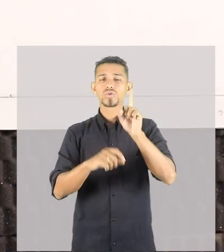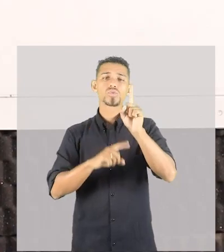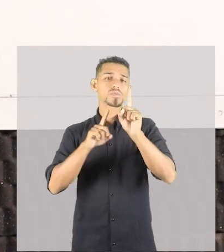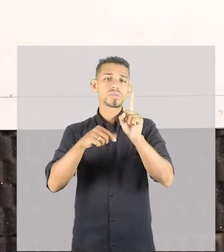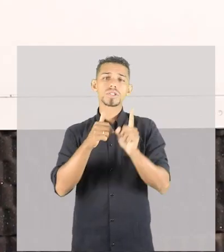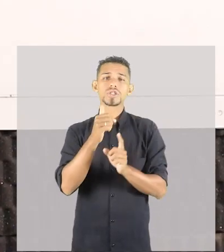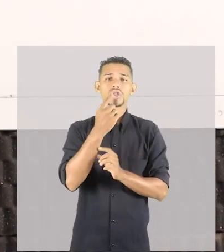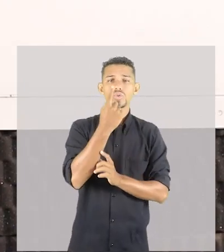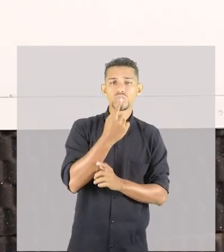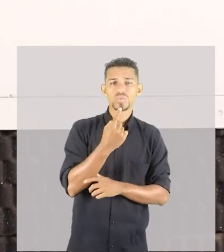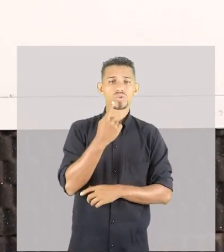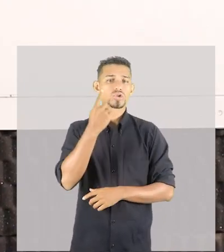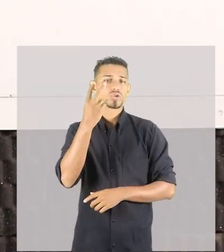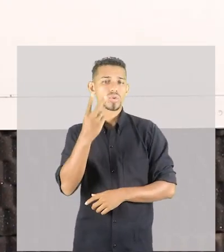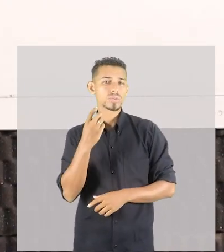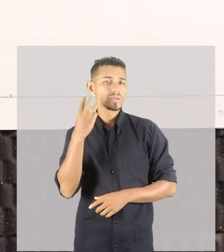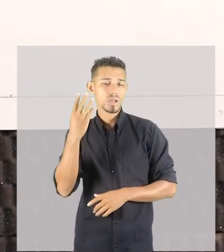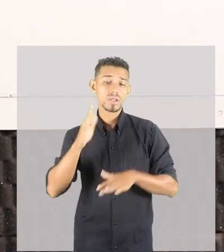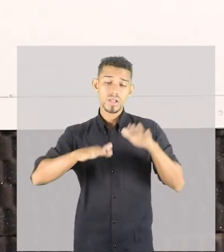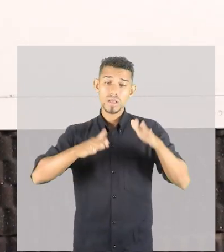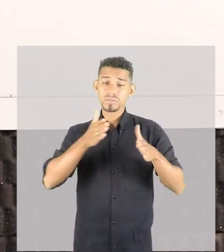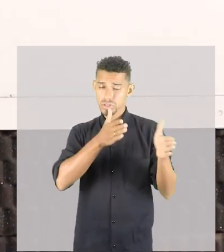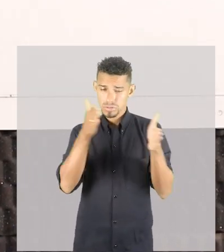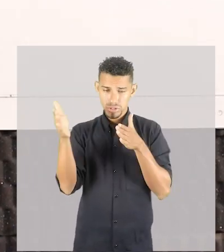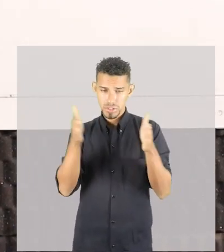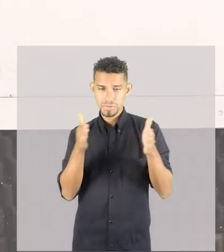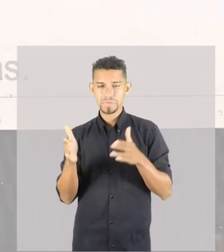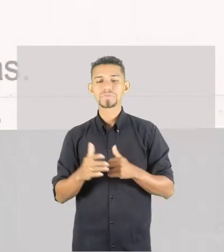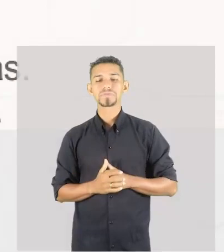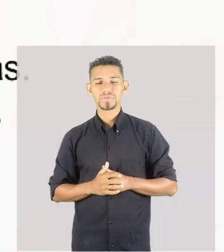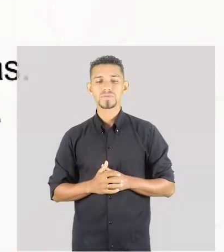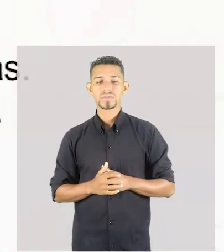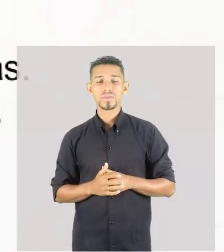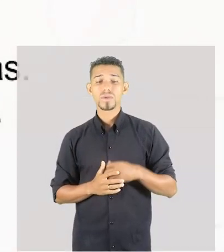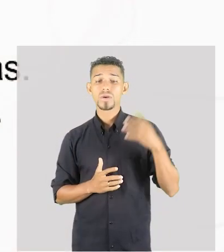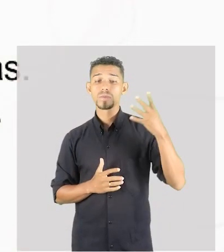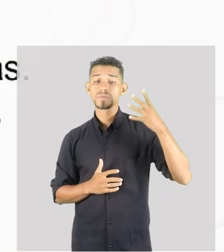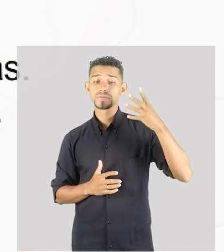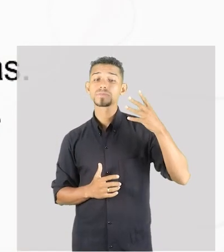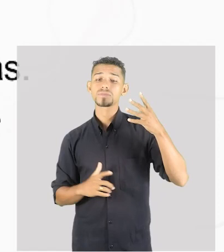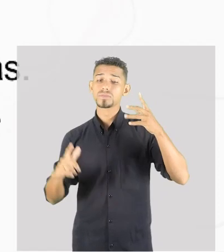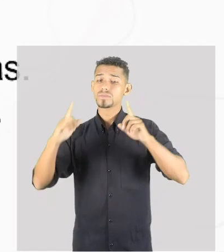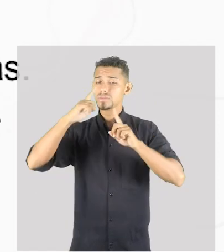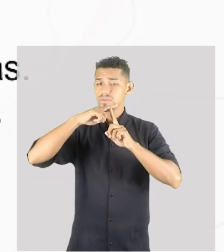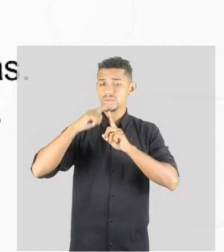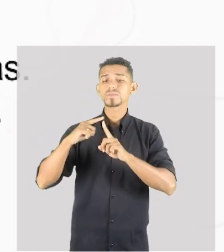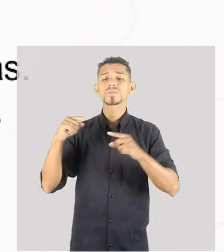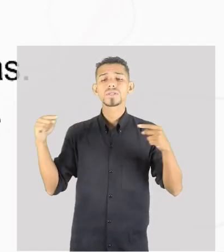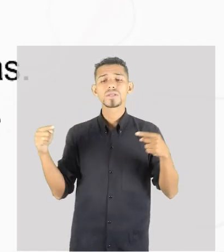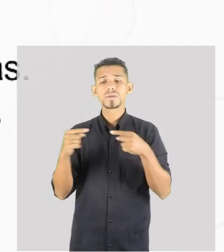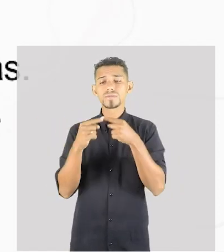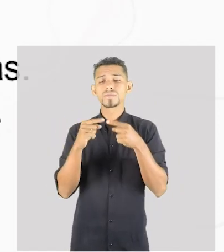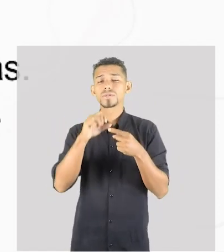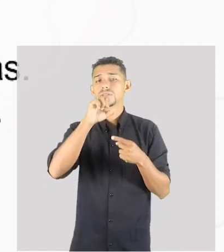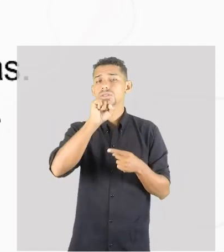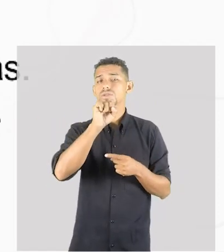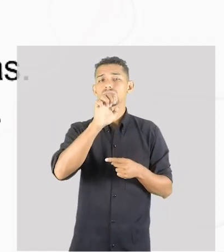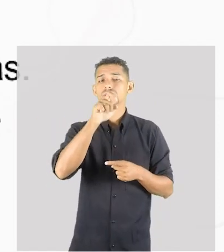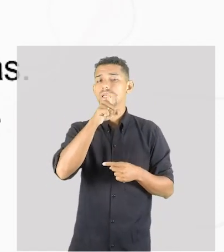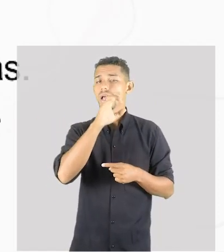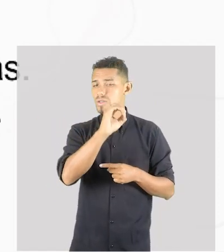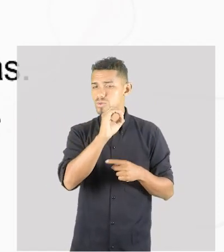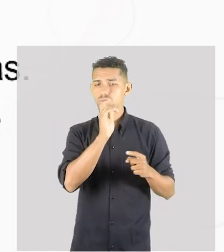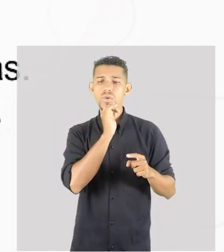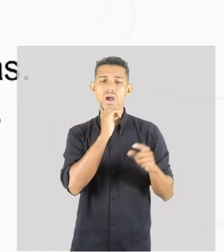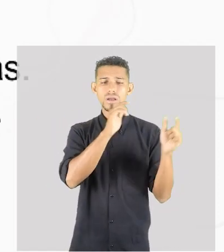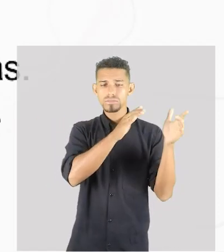1,3 m e assim sucessivamente. Então, existem intermediários, né? 4. Esse tipo de herança tem ligação com o sexo, pois os genes estão